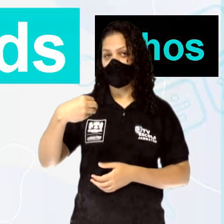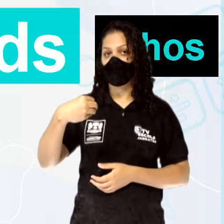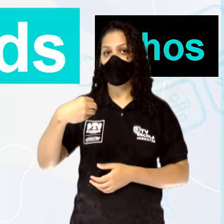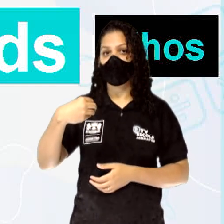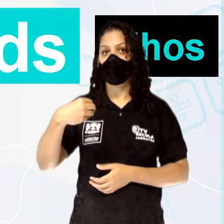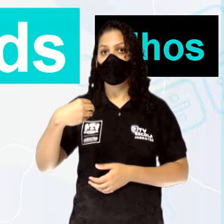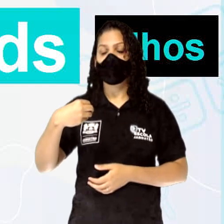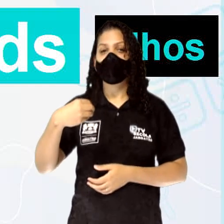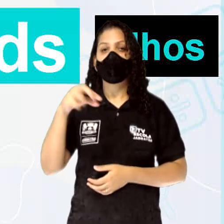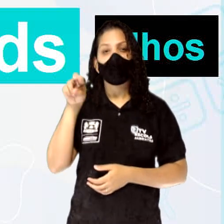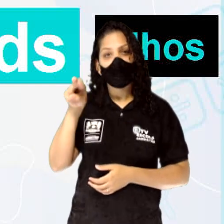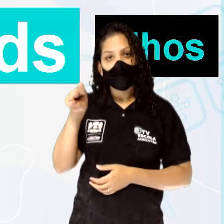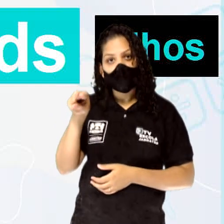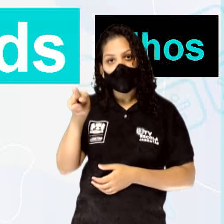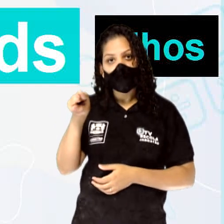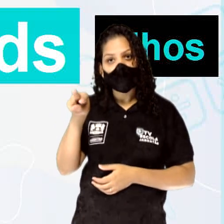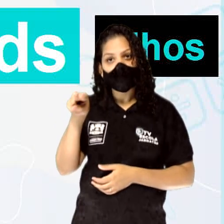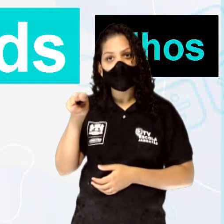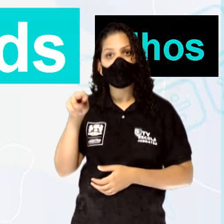sister,